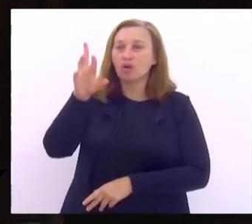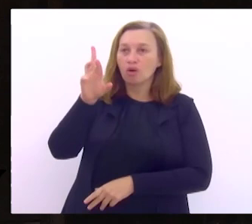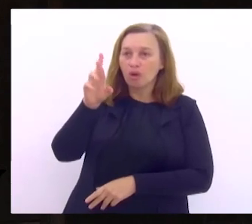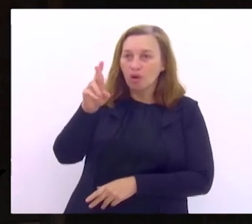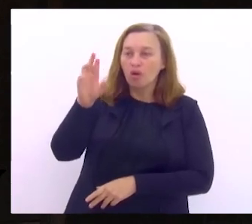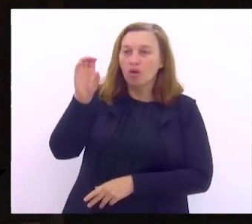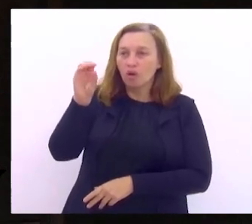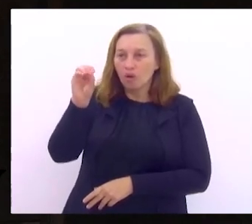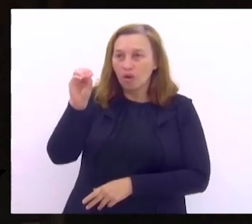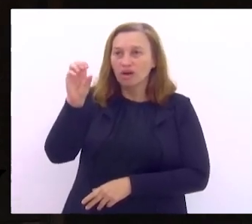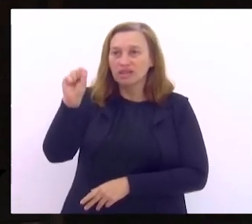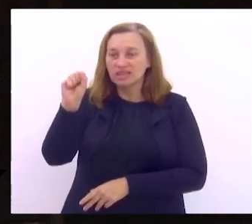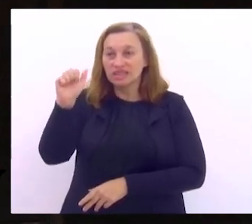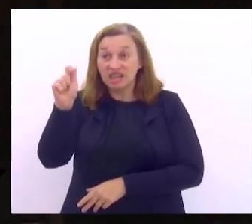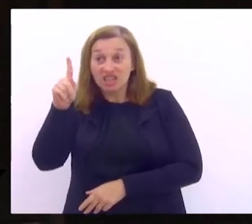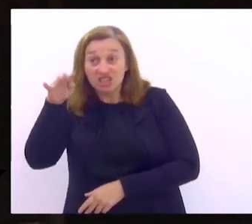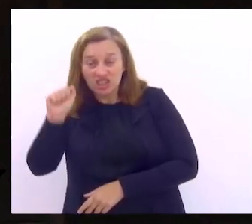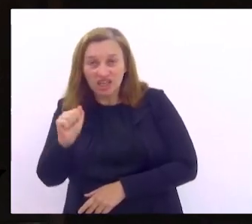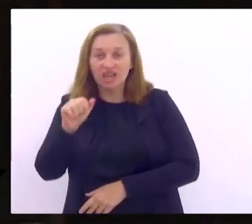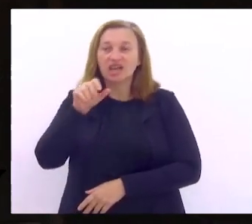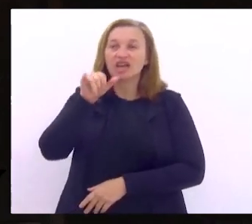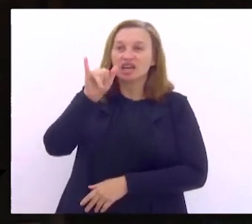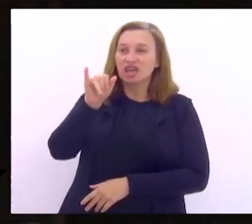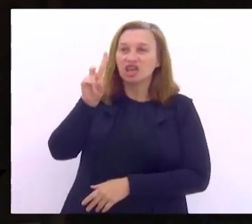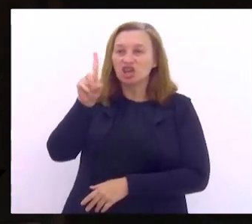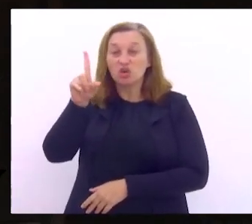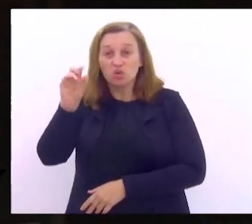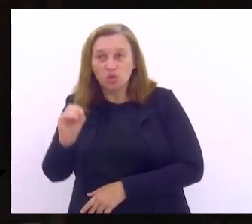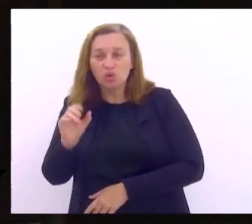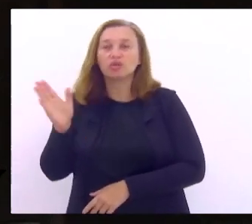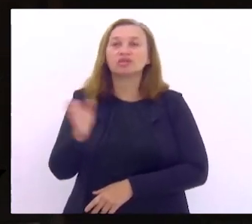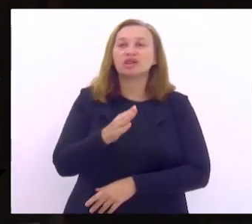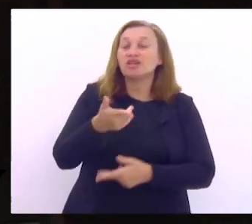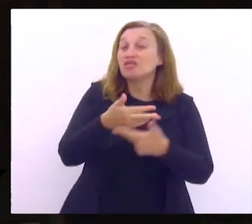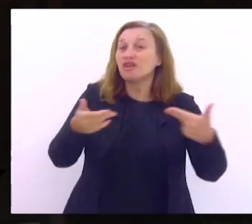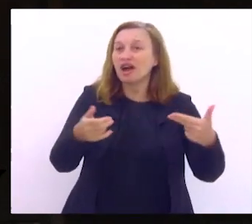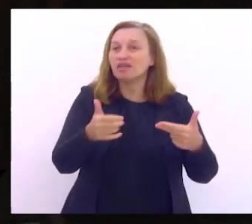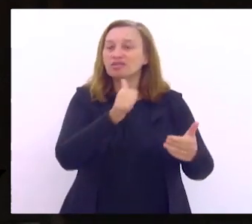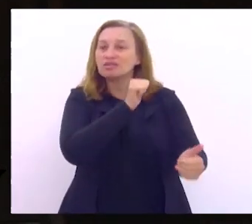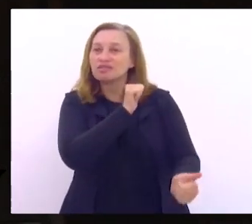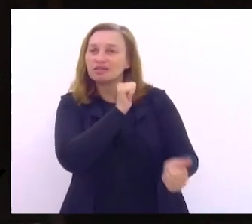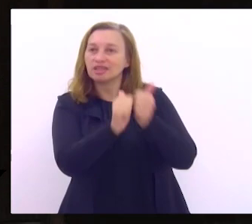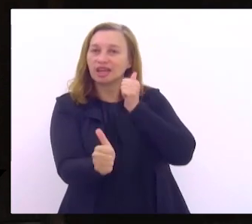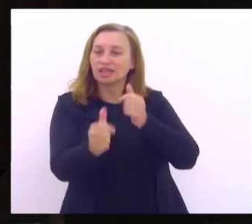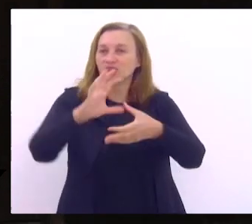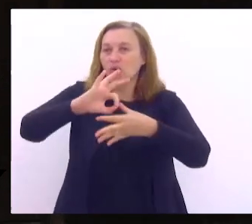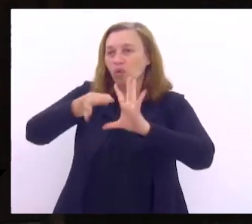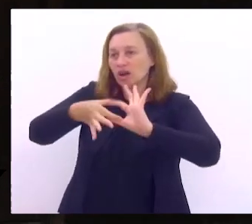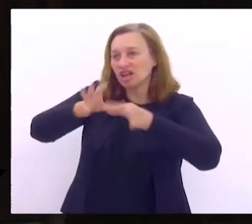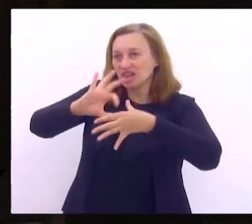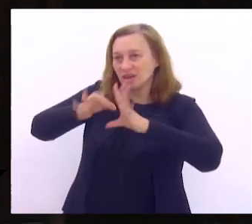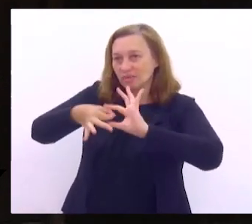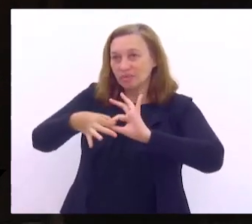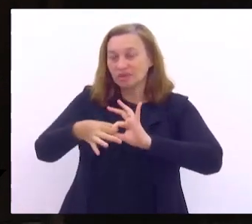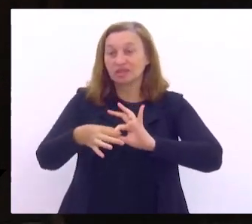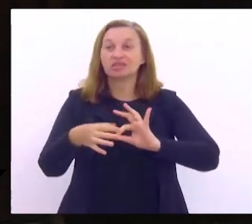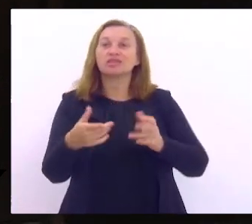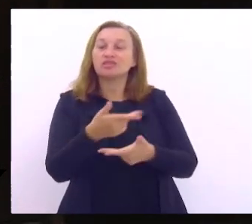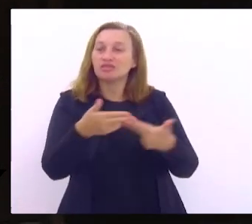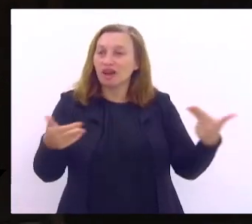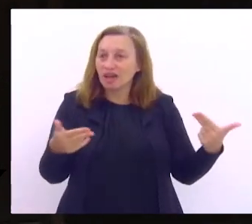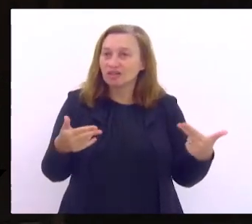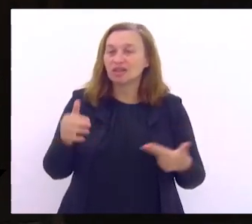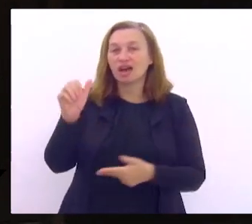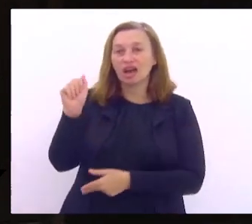o Nelsinho, tem o Igor, tem o Wilson Davi ali, atletas olímpicos, provavelmente estou esquecendo, Antônio